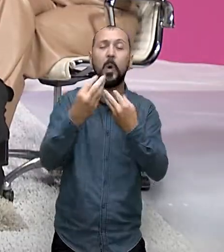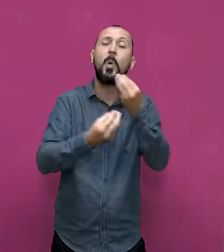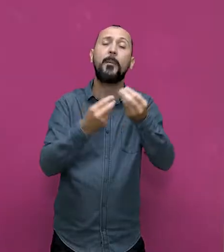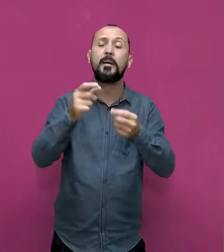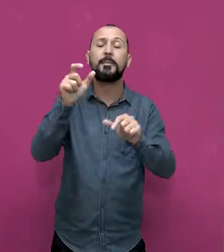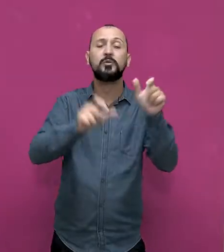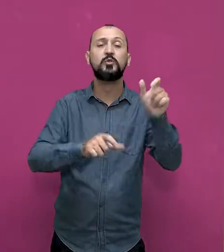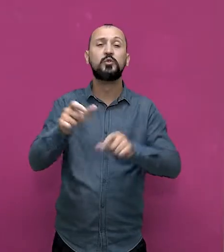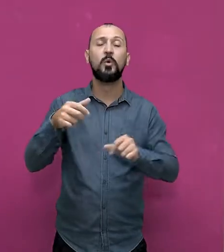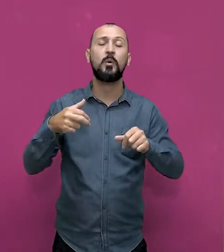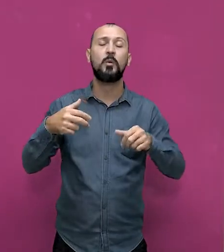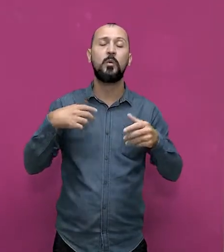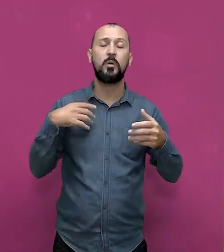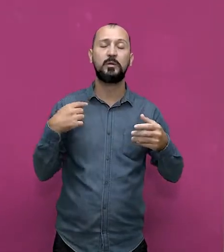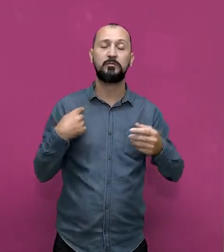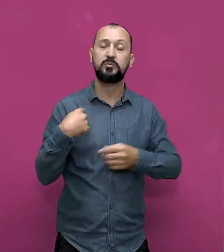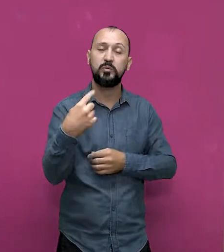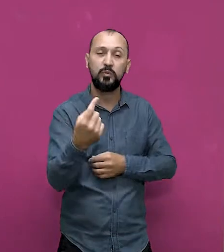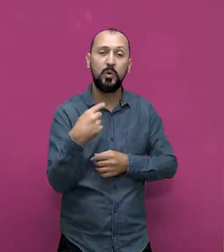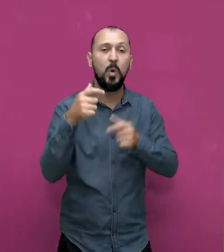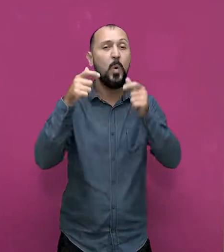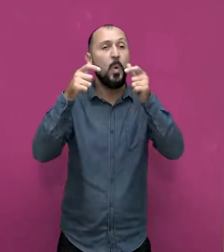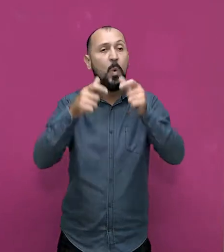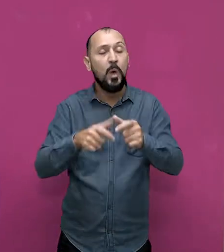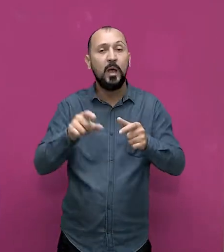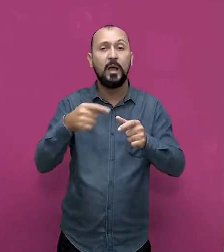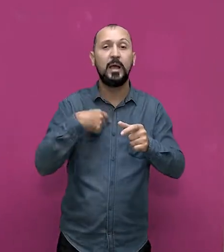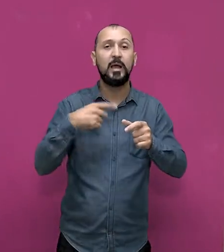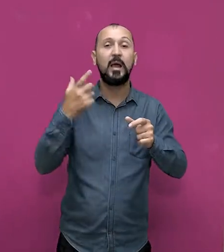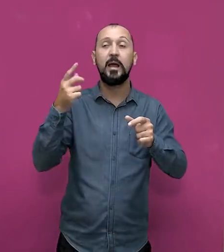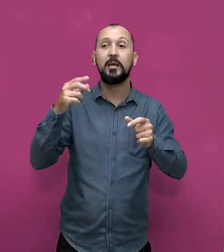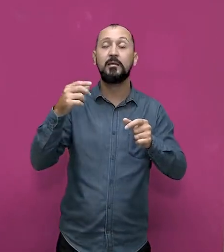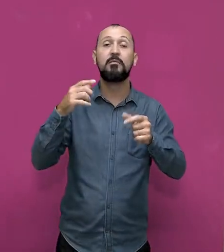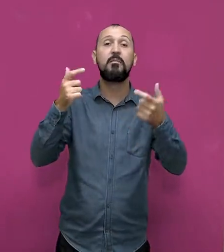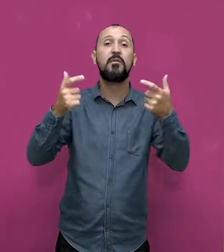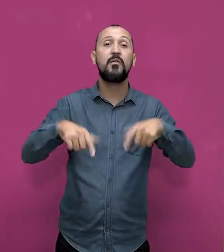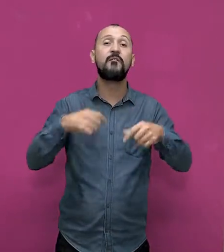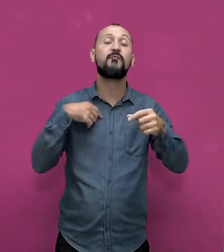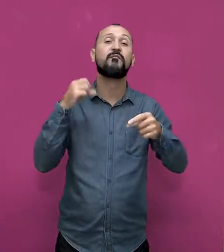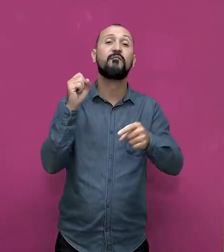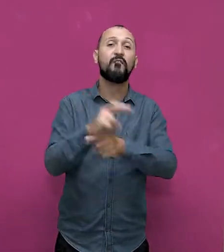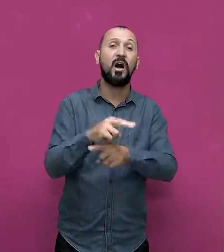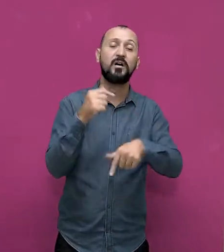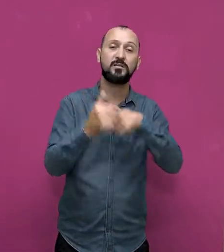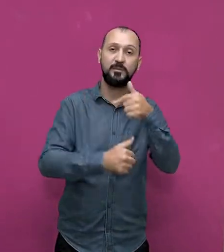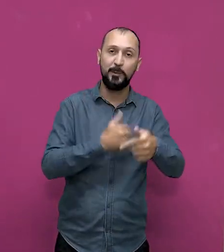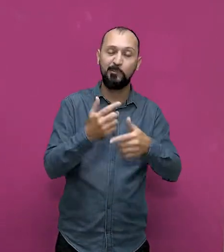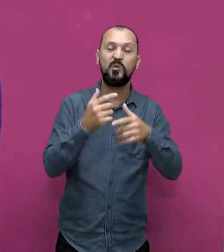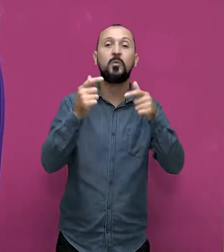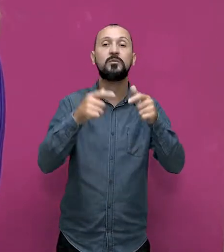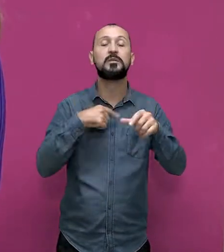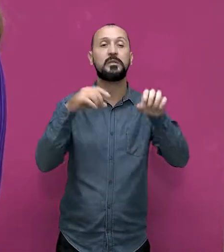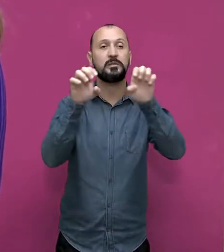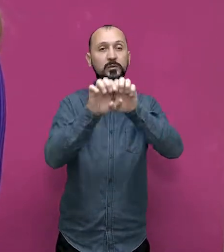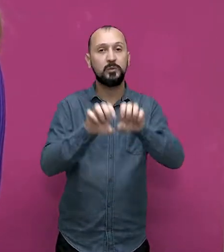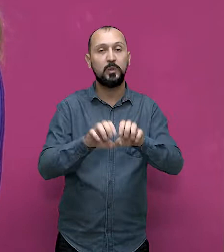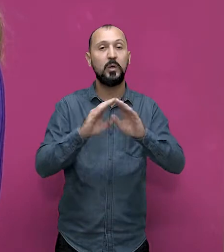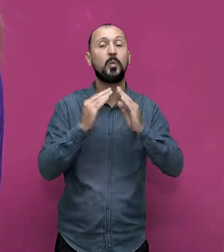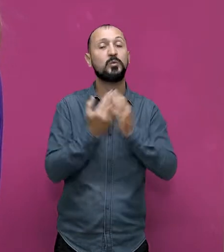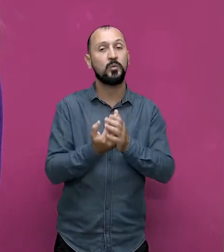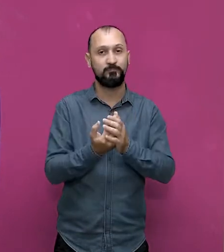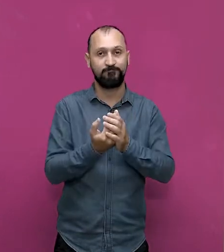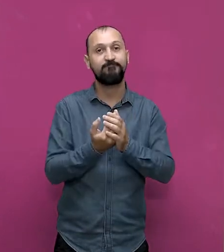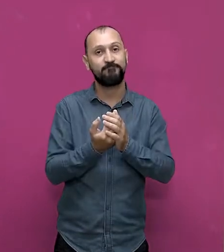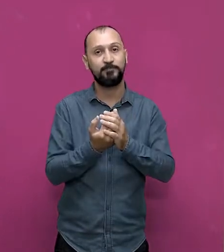pessoas se locomovem. Quais são as zonas ou os pontos que são os atrativos de emprego, por exemplo. Onde estão as infraestruturas